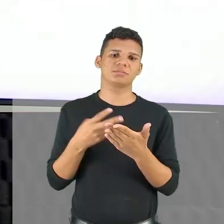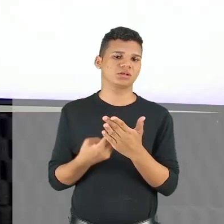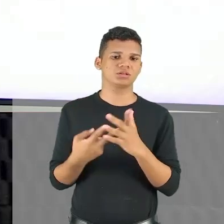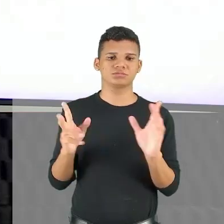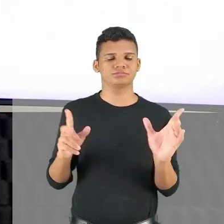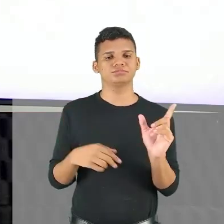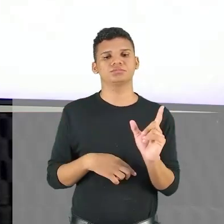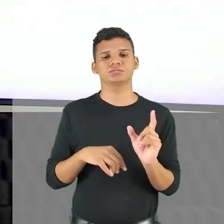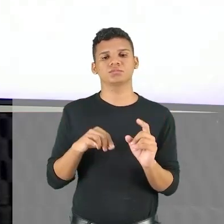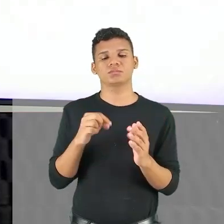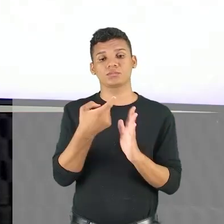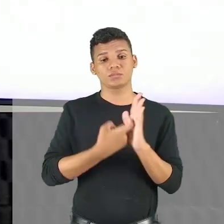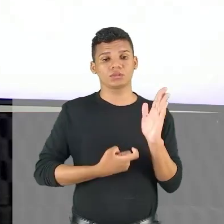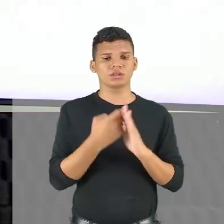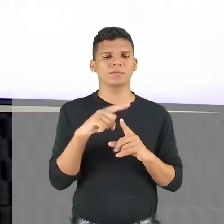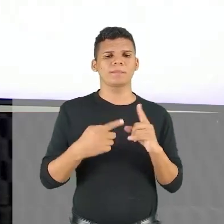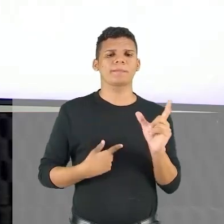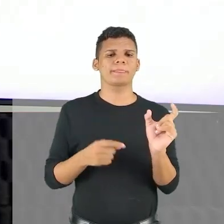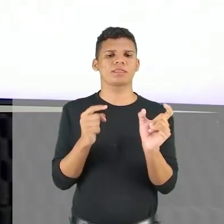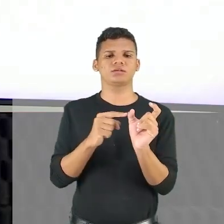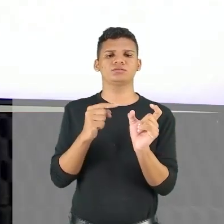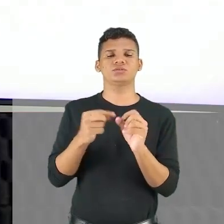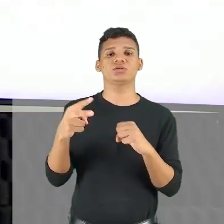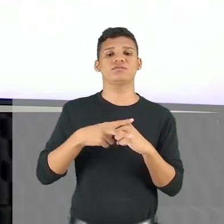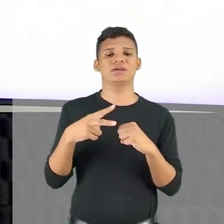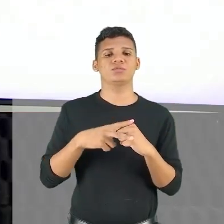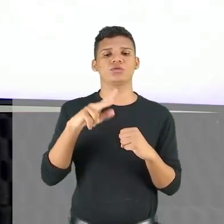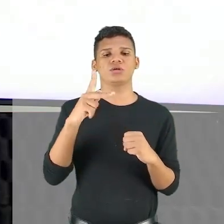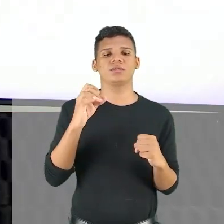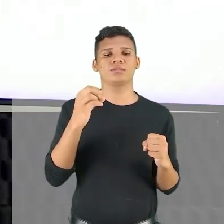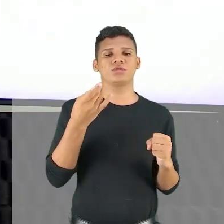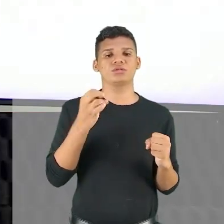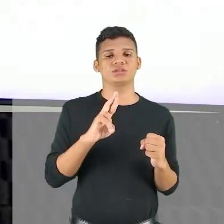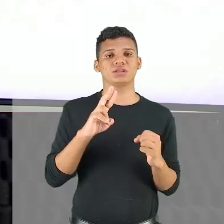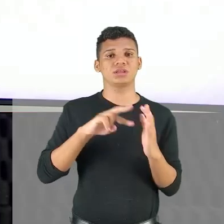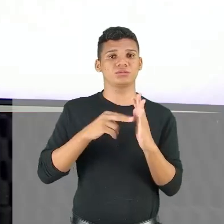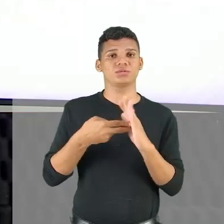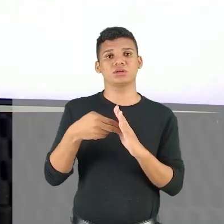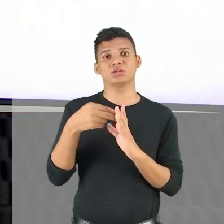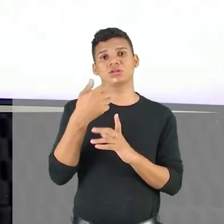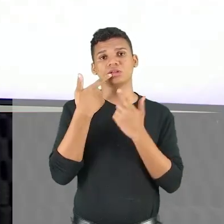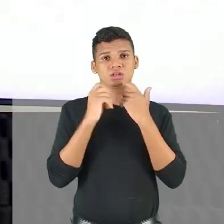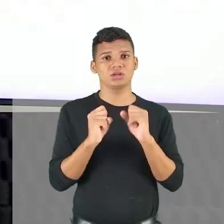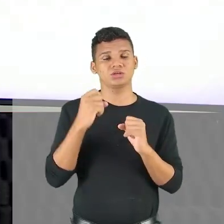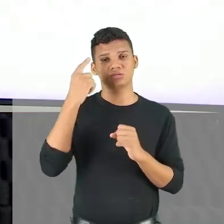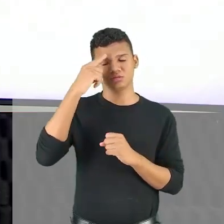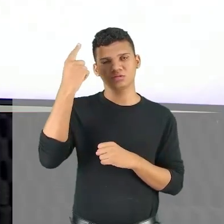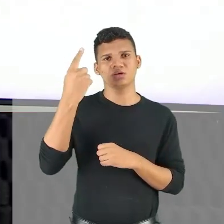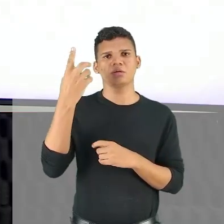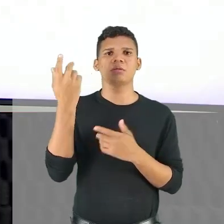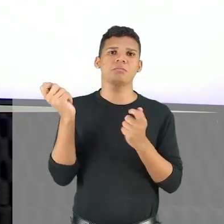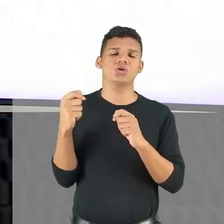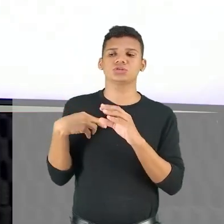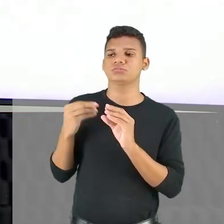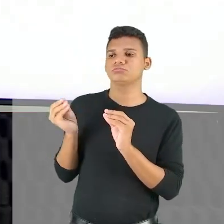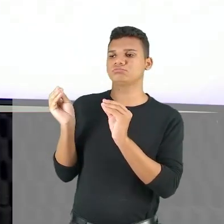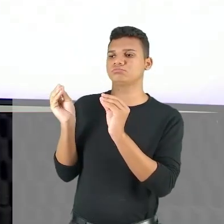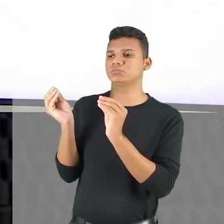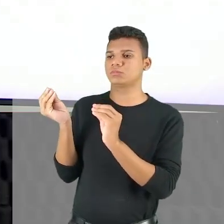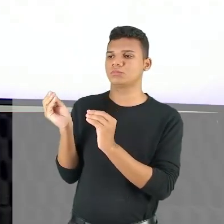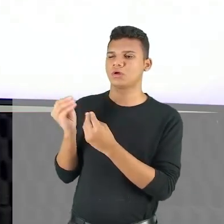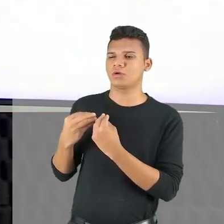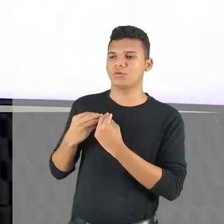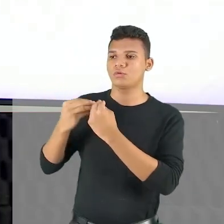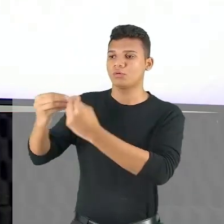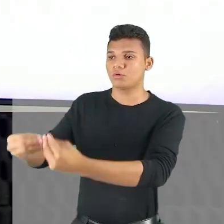O que significa o verbo poner na língua espanhola? Poner, ele significa pôr ou colocar, né? Quando ele diz ali,